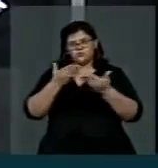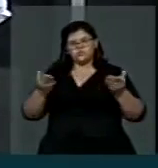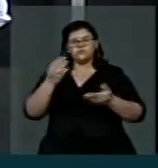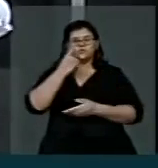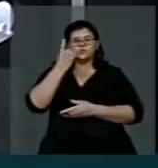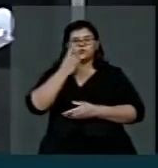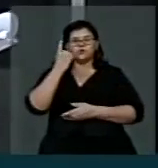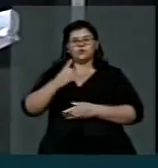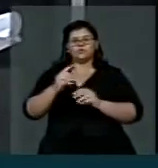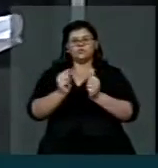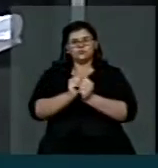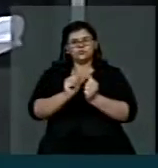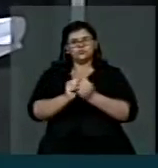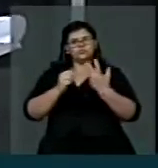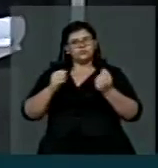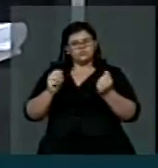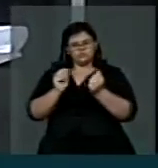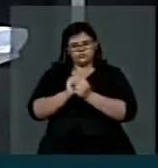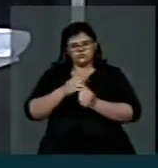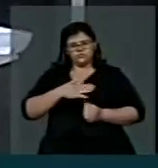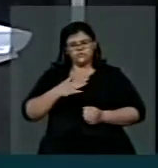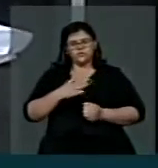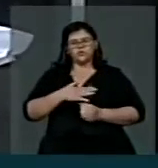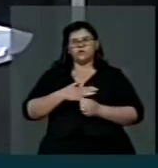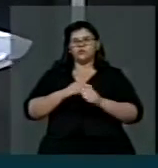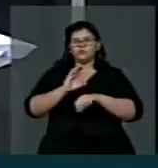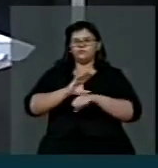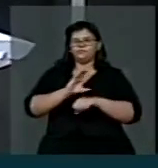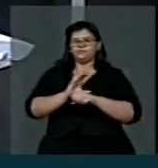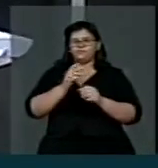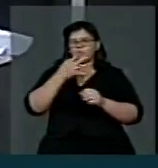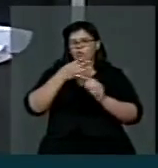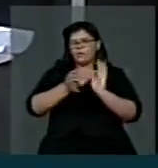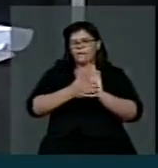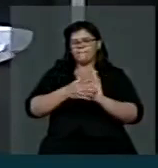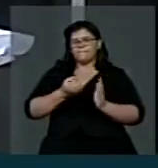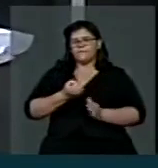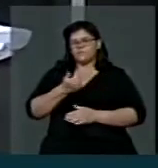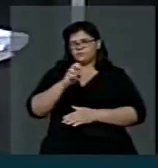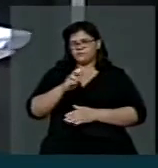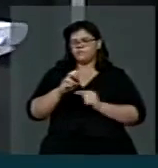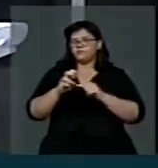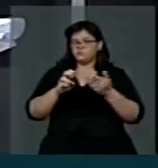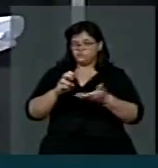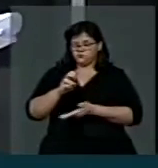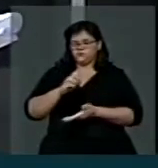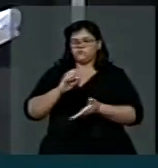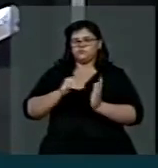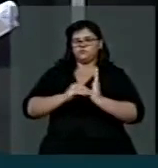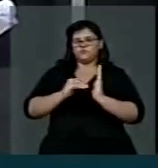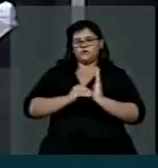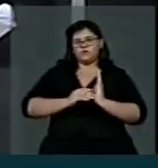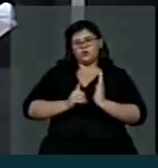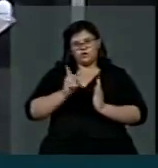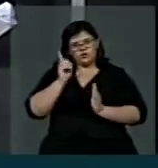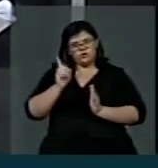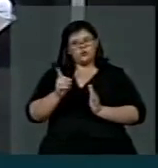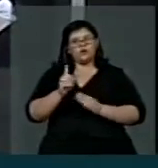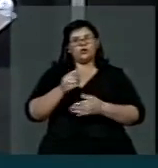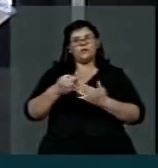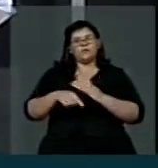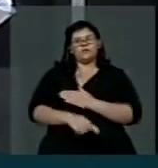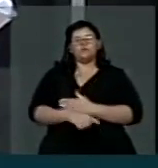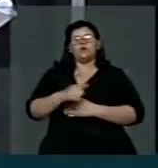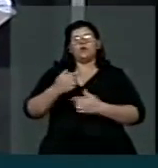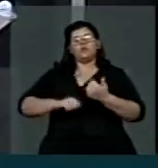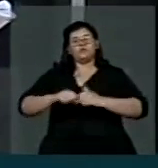o acompanhamento da proposta de emenda constitucional número 15, que atualmente tramita no Senado, para um aprofundamento de sua análise